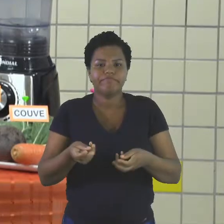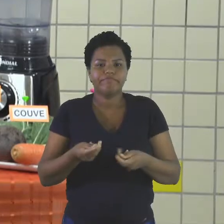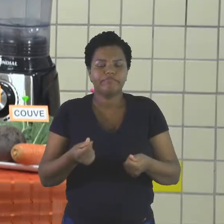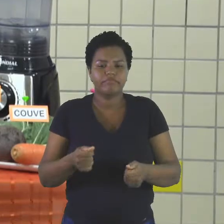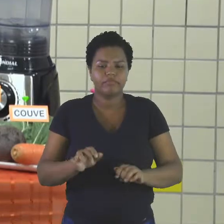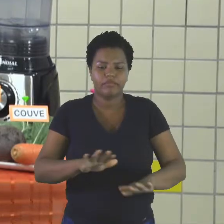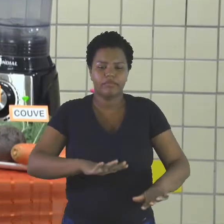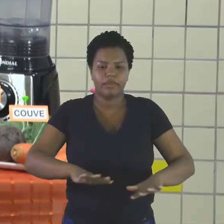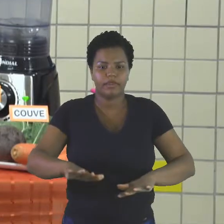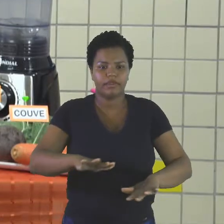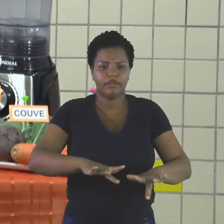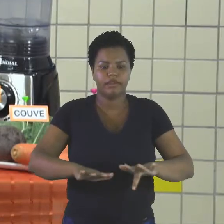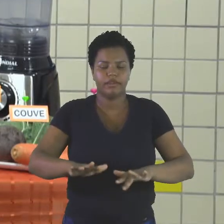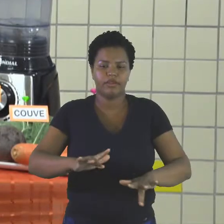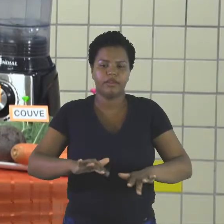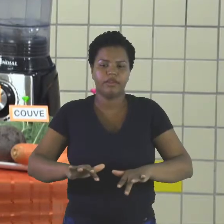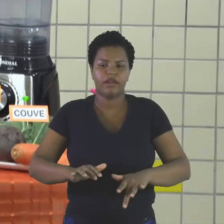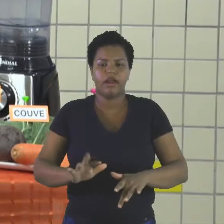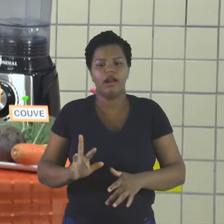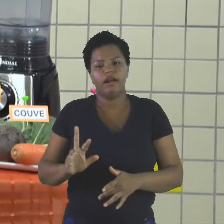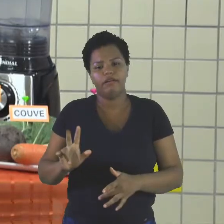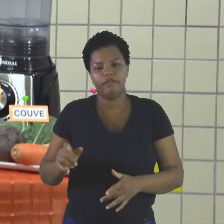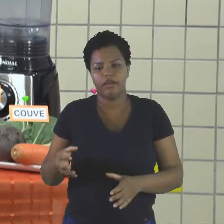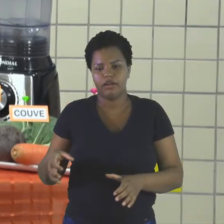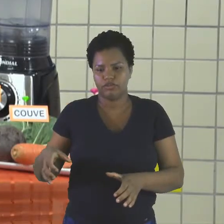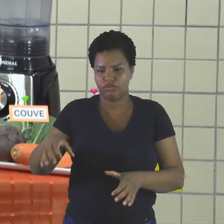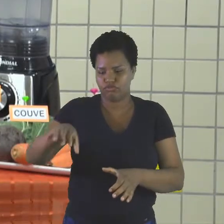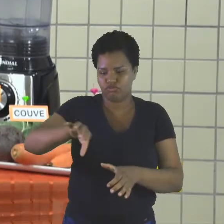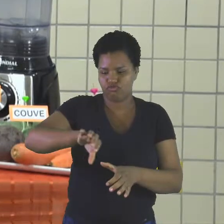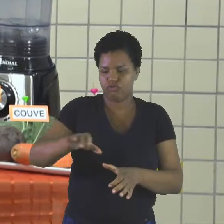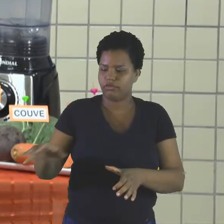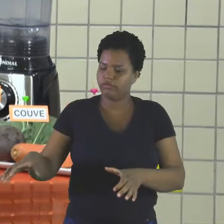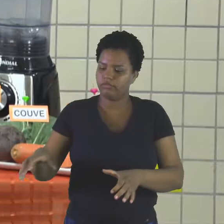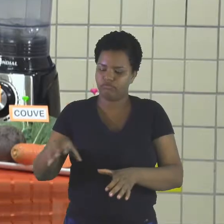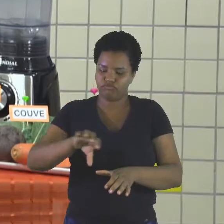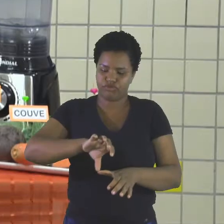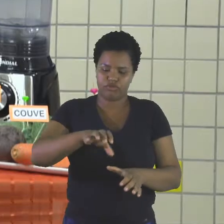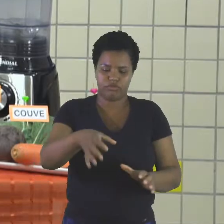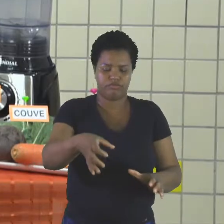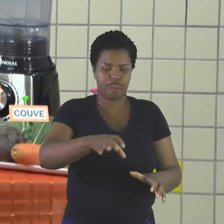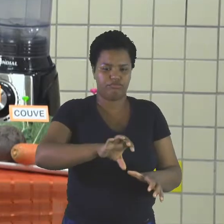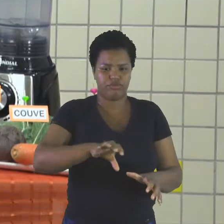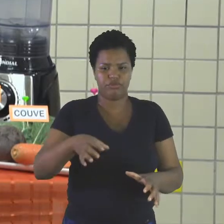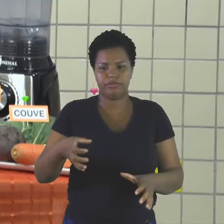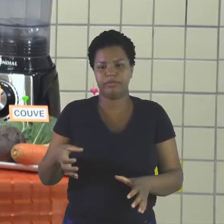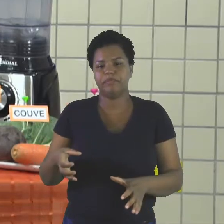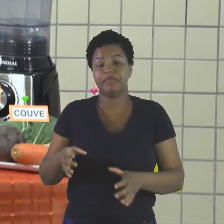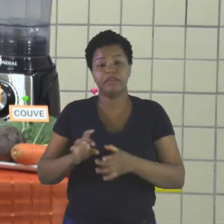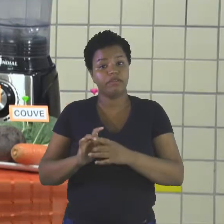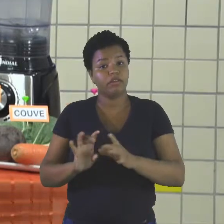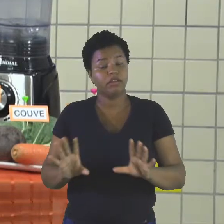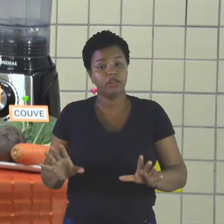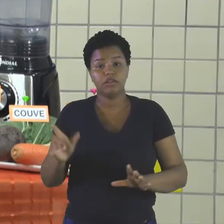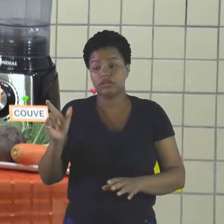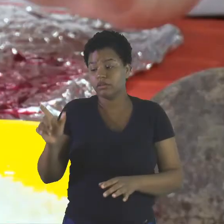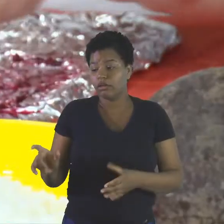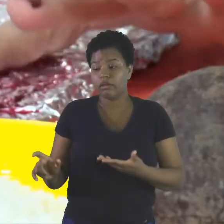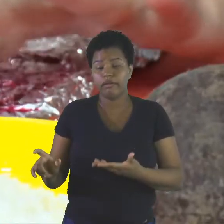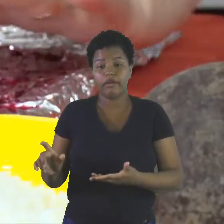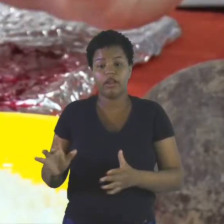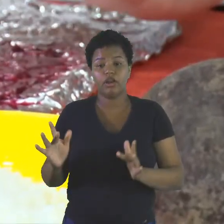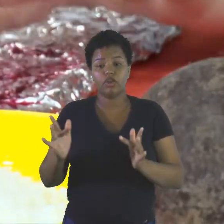tela e aí você vai colocando um pouquinho mais de tinta nessa tela e vai deixar que ele